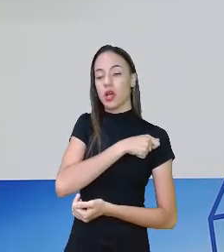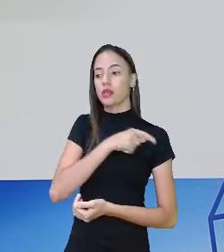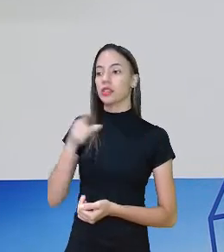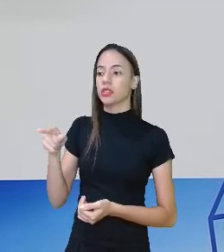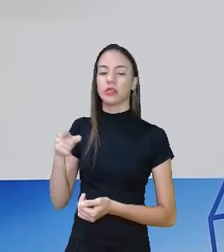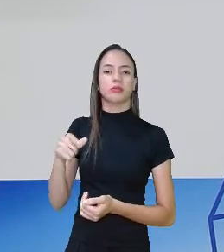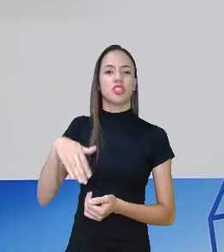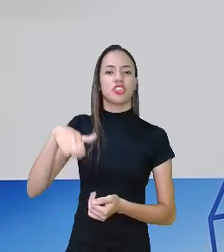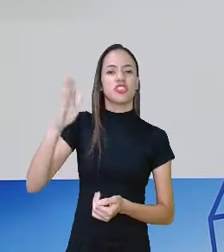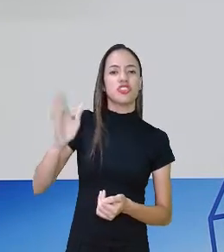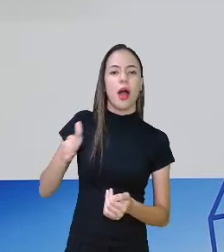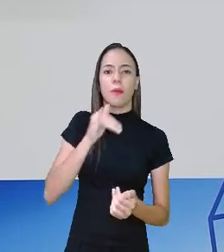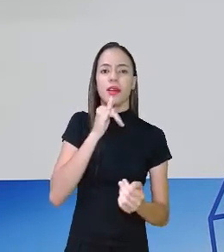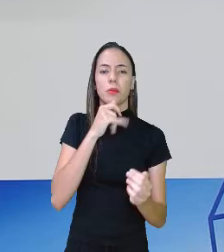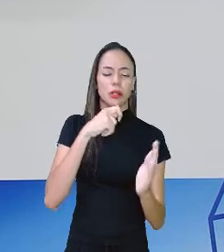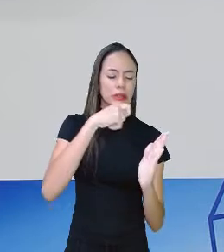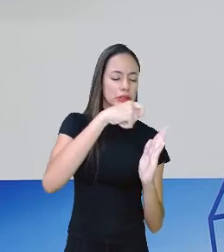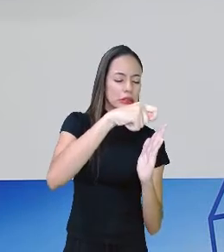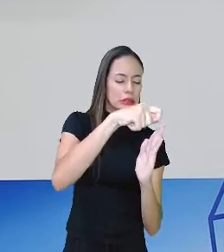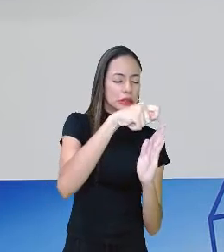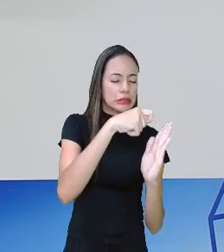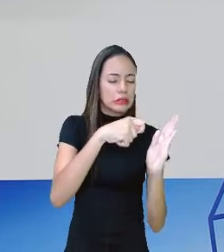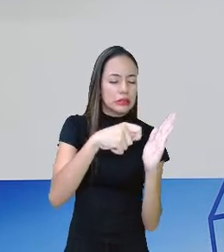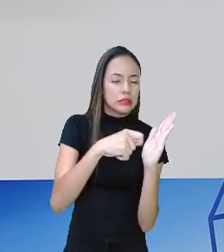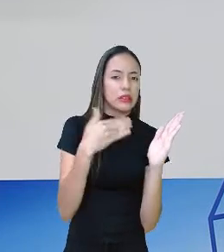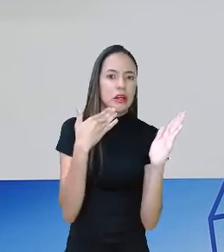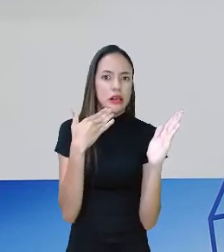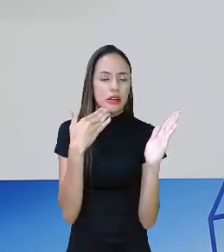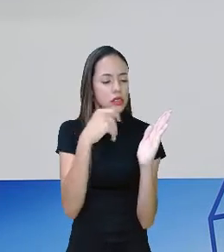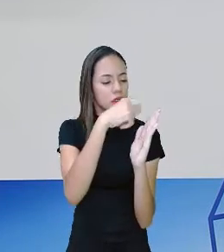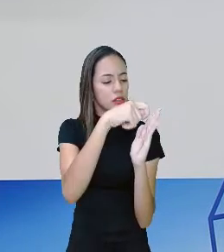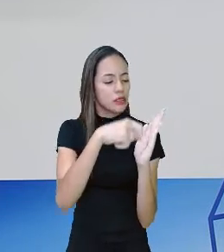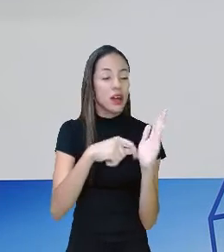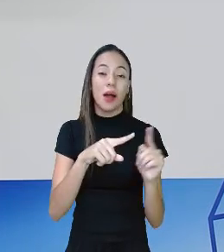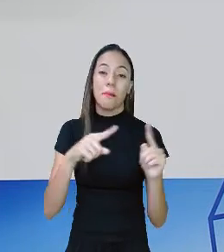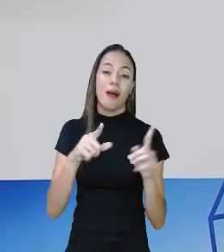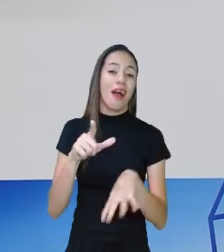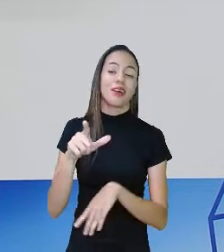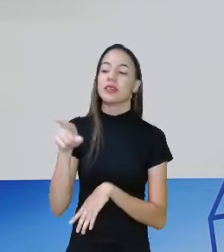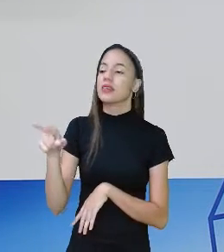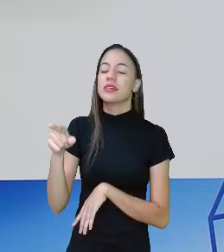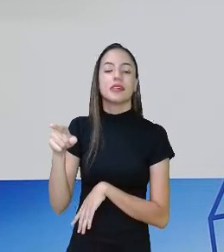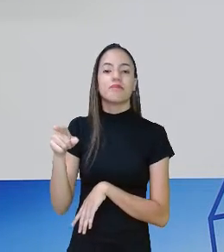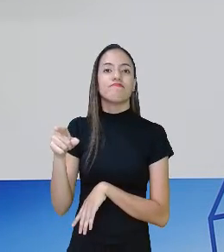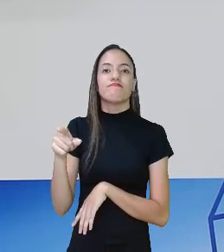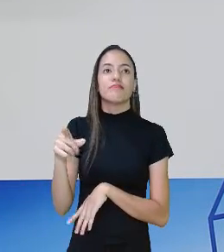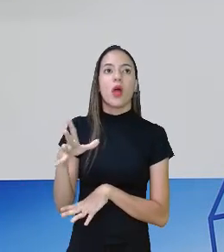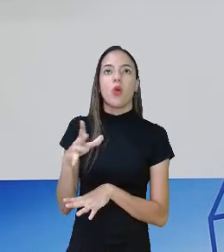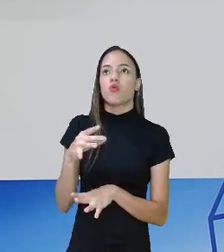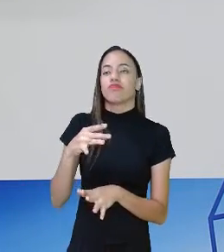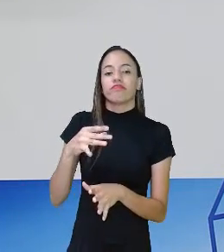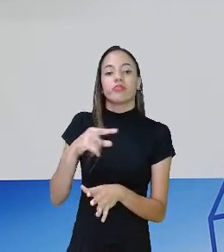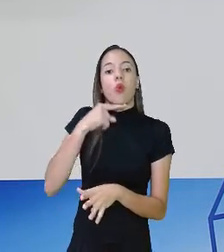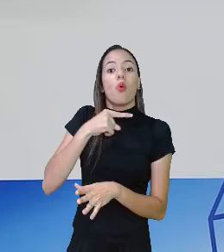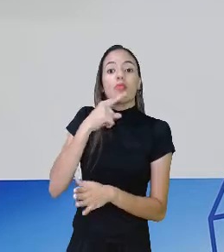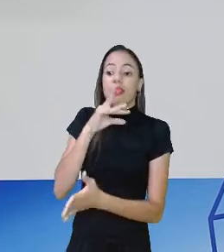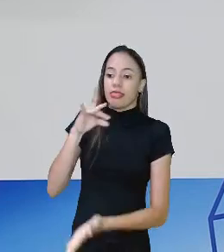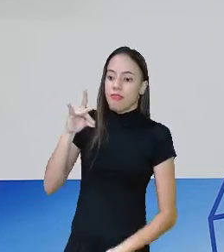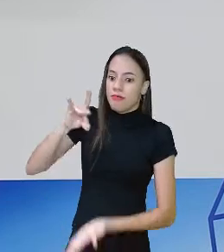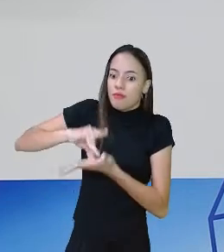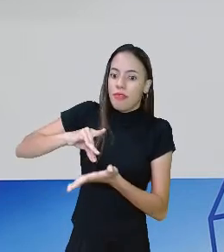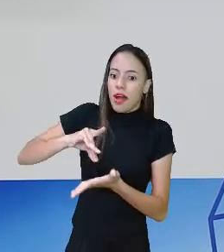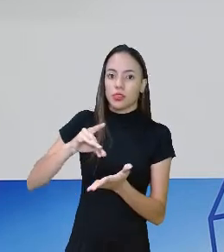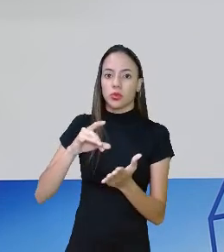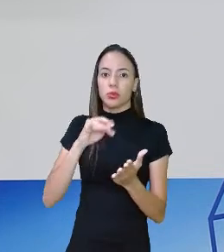traços já, mas aí o lápis cai muito da mão, ele não tem ainda essa pince. Vamos lá, dar uma